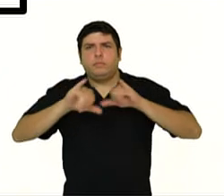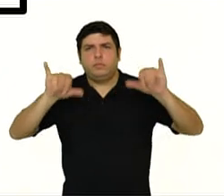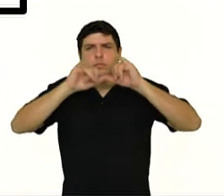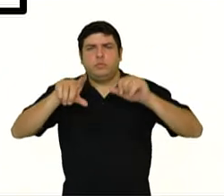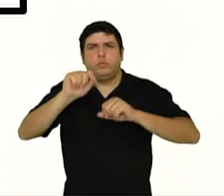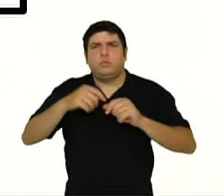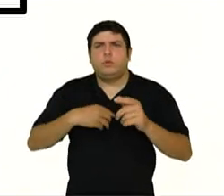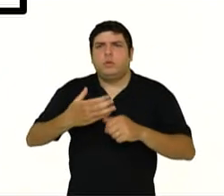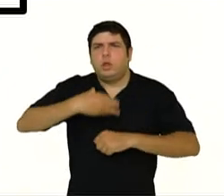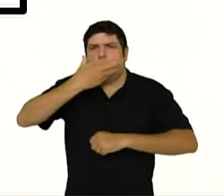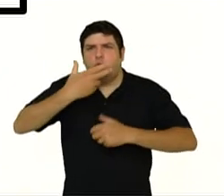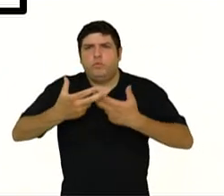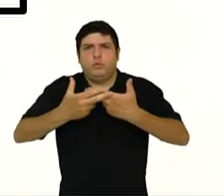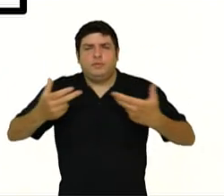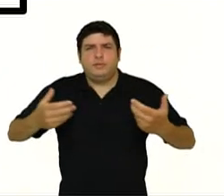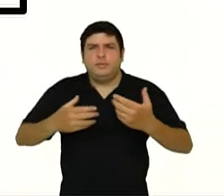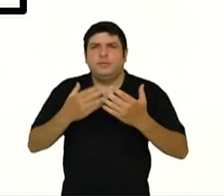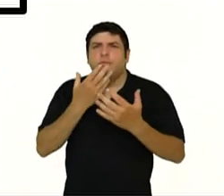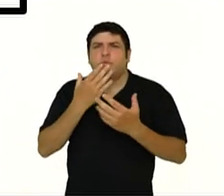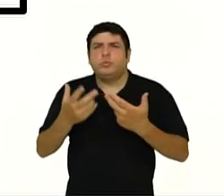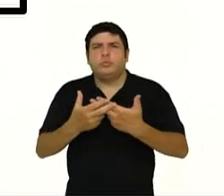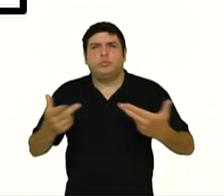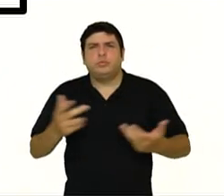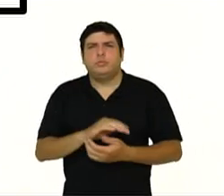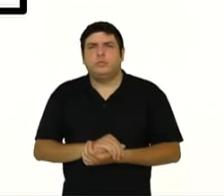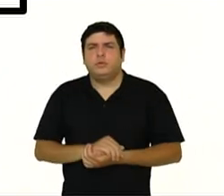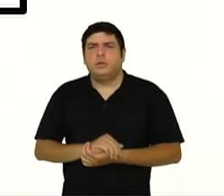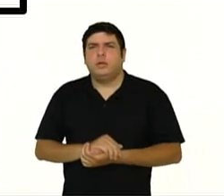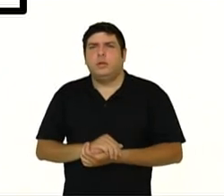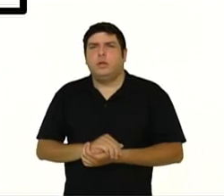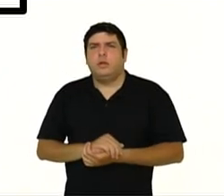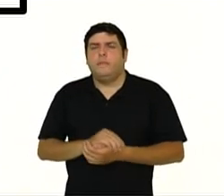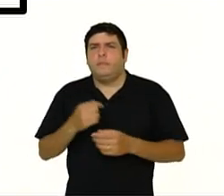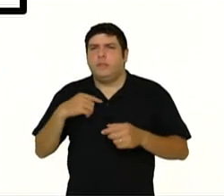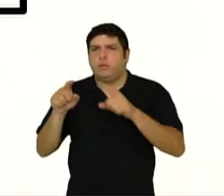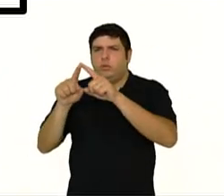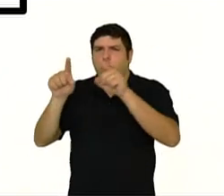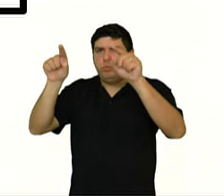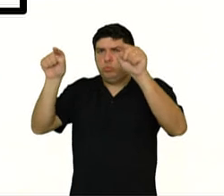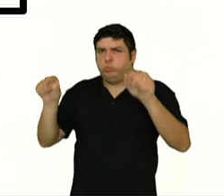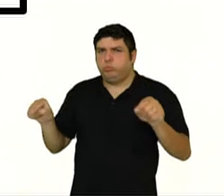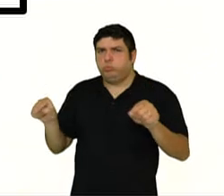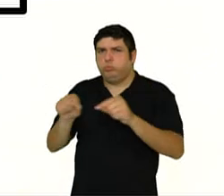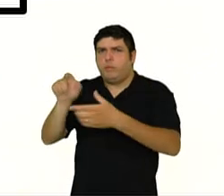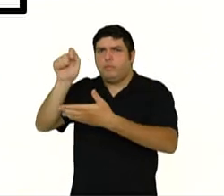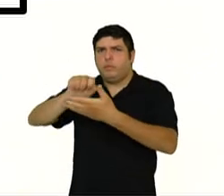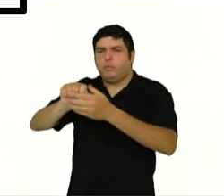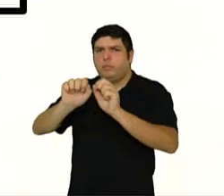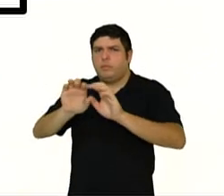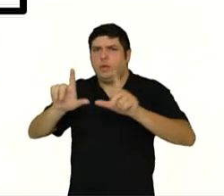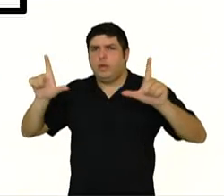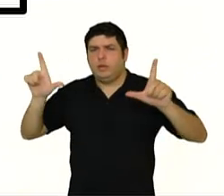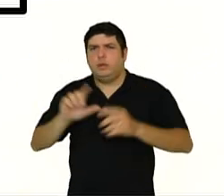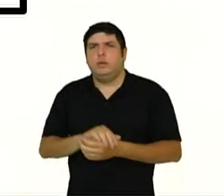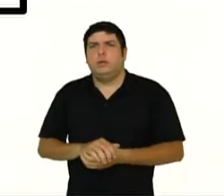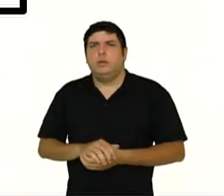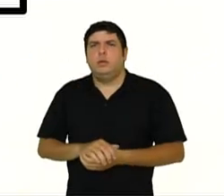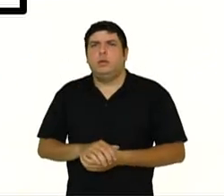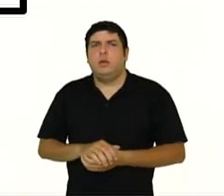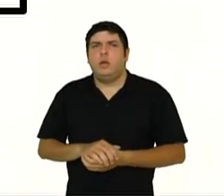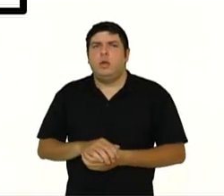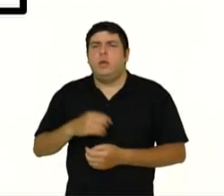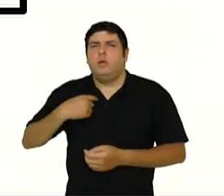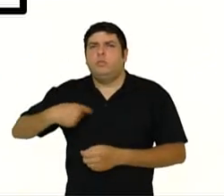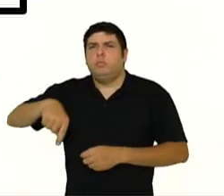várias frutas coloridas, né? E aqui tá meio apagadinho, então eu escrevi grande aqui para você poder ler. A gente não poupa na polpa